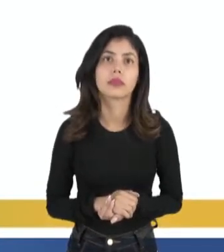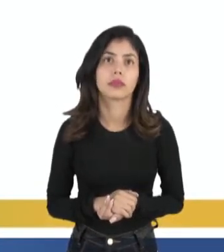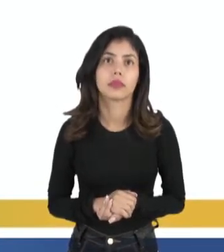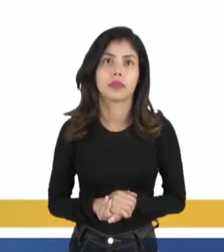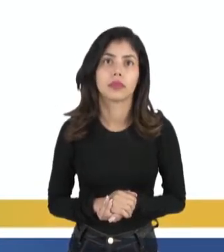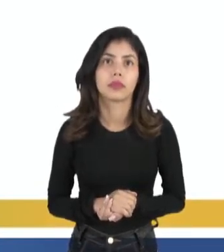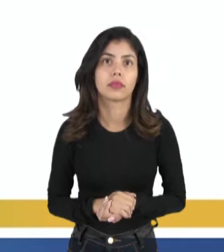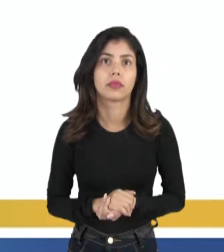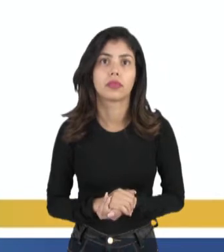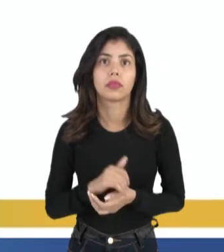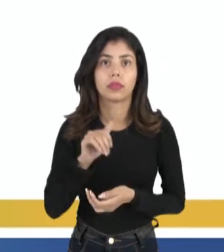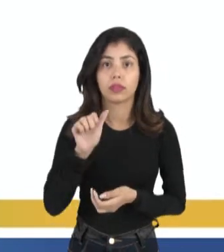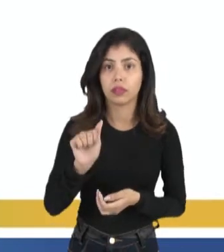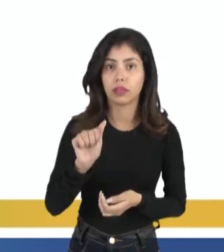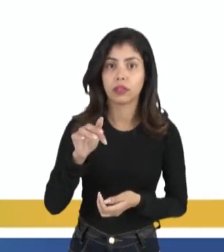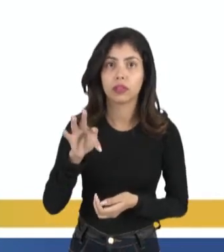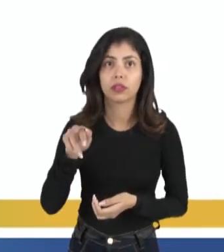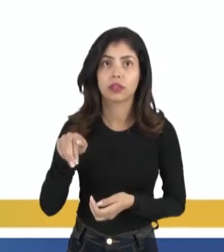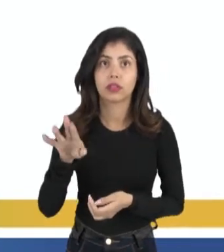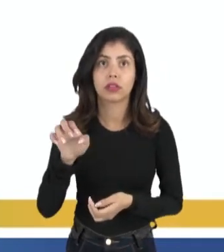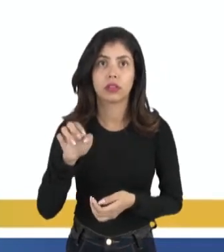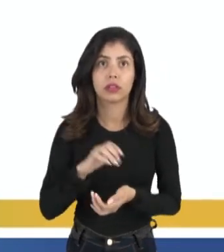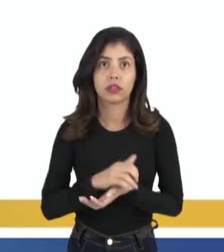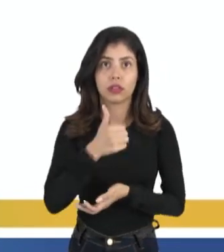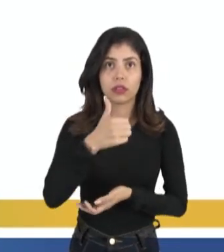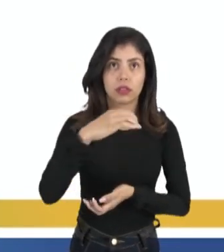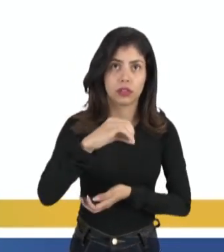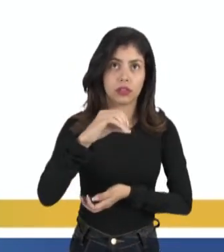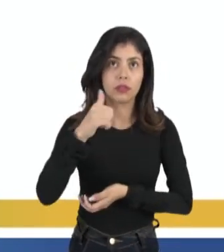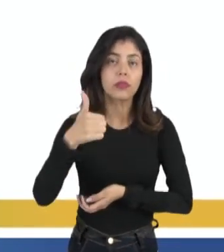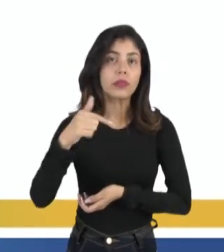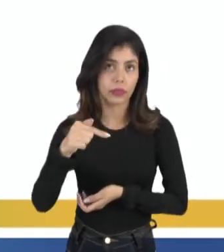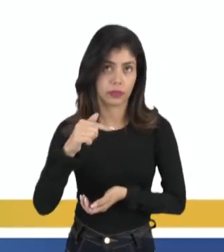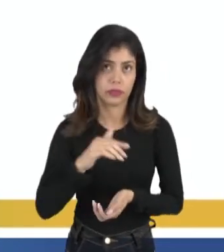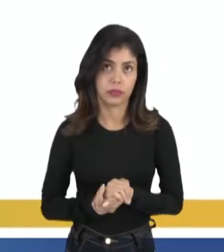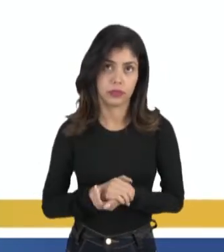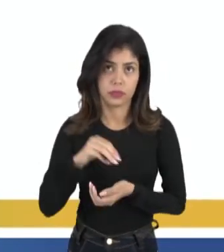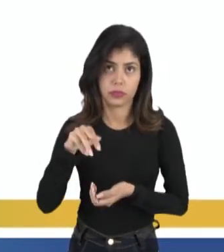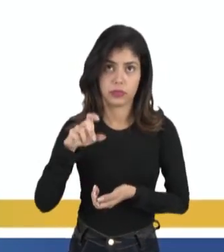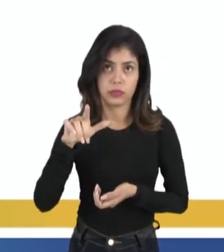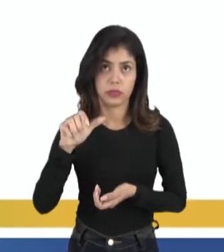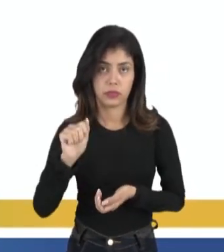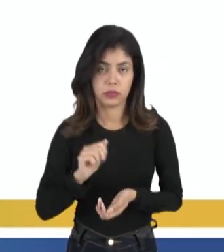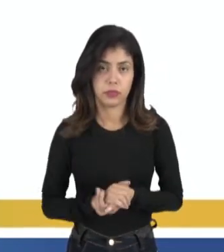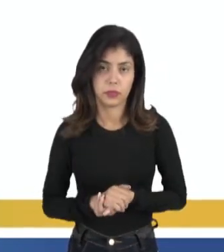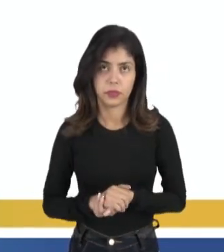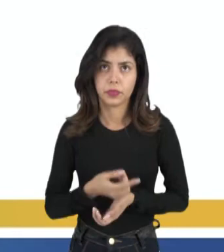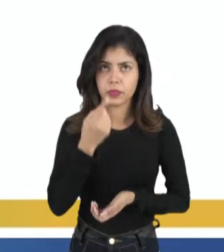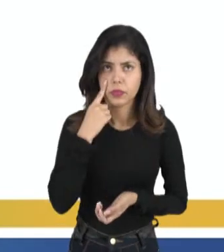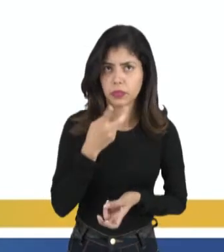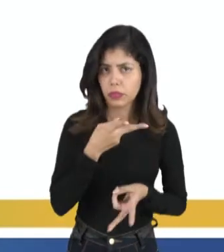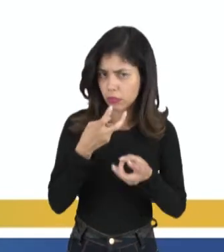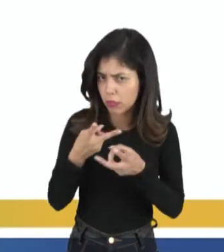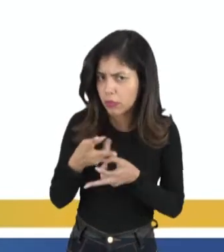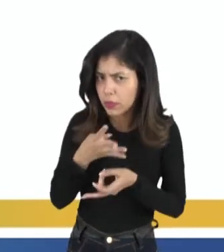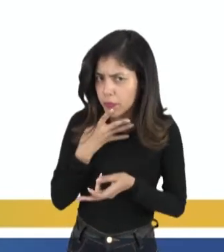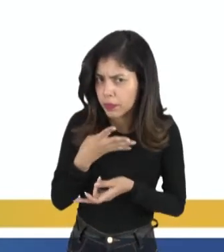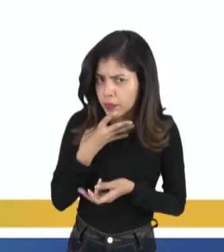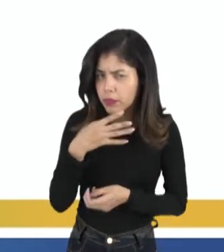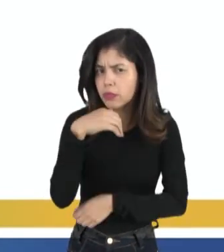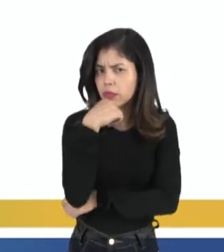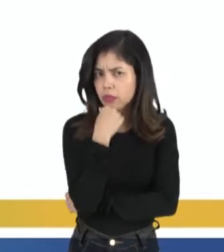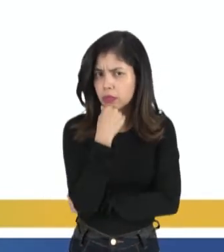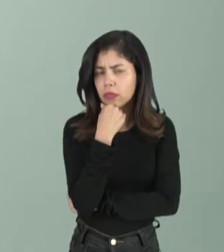a obra a fonte de 1917 de Marcel duchamp vocês conhecem esse